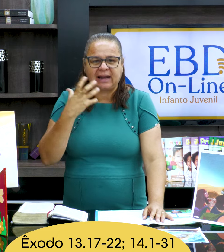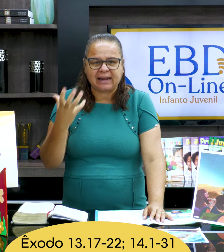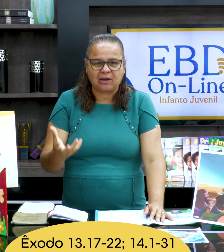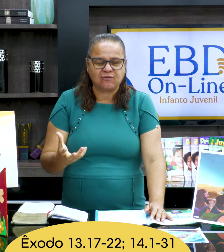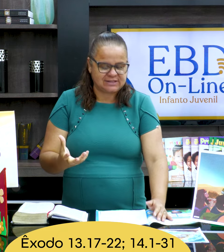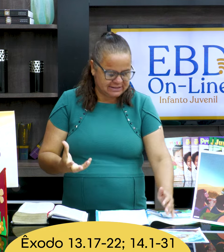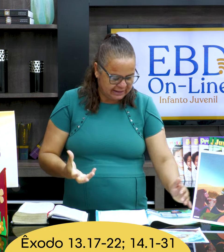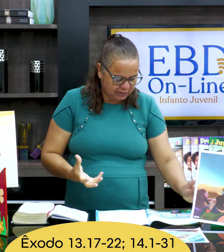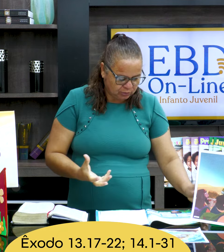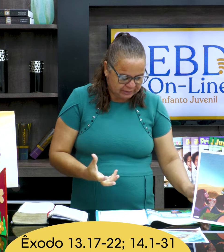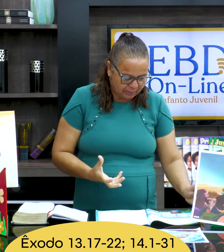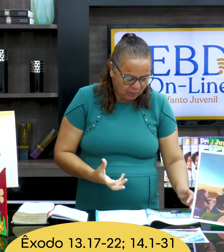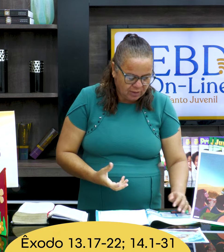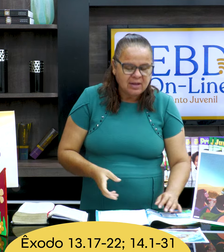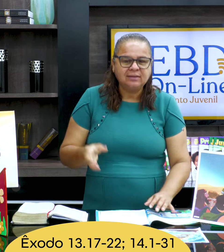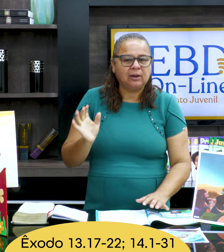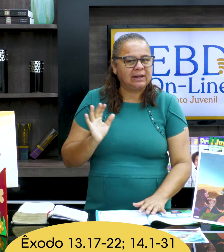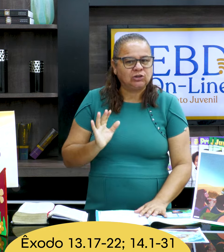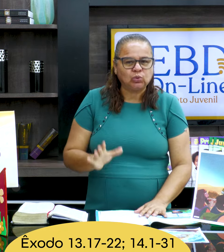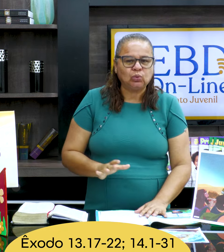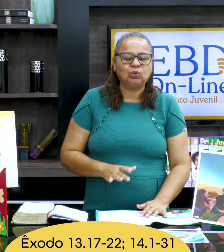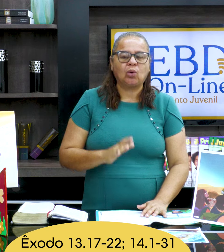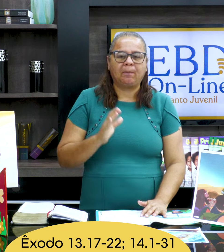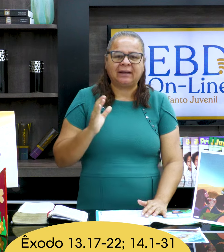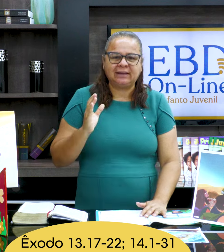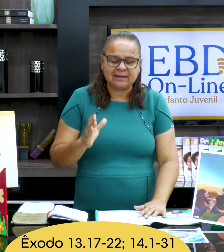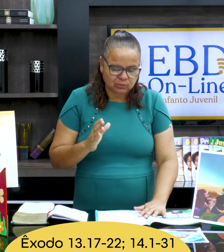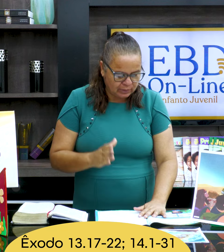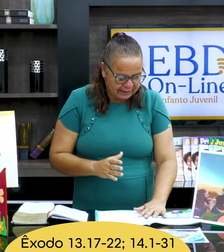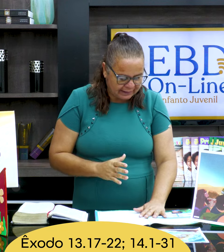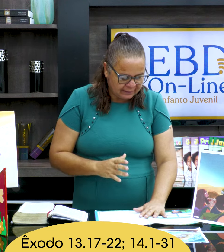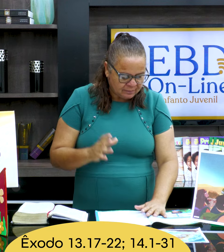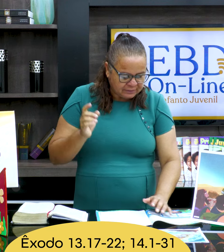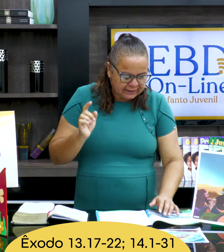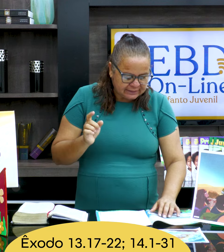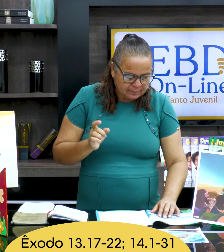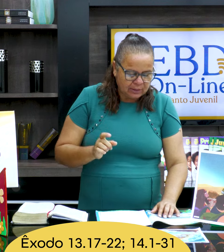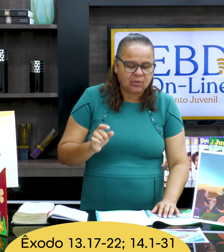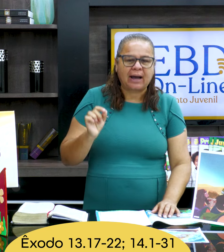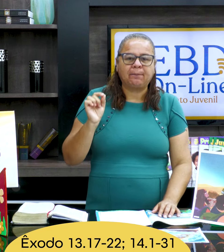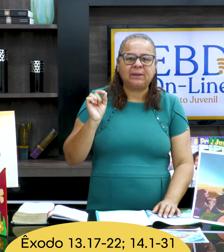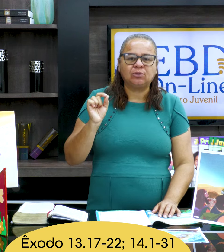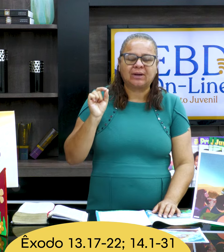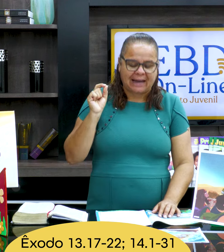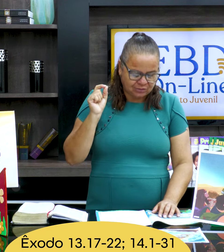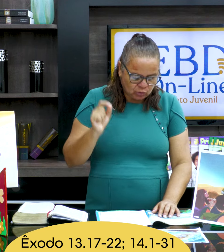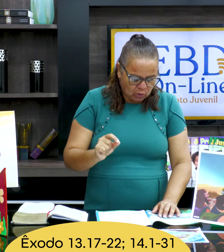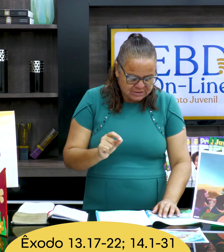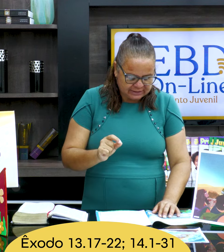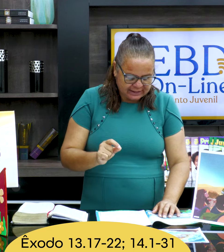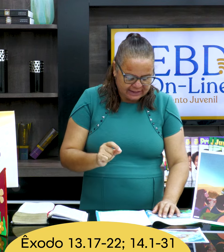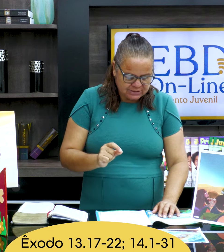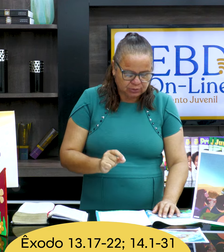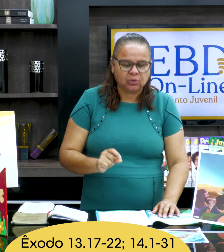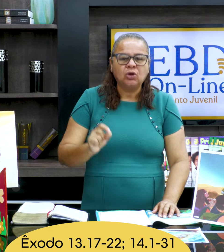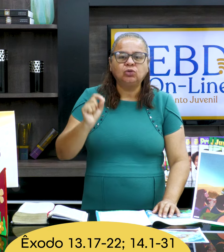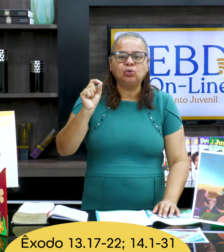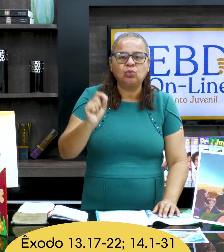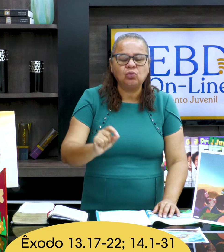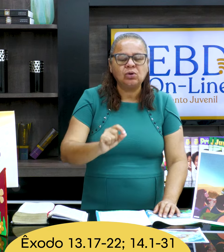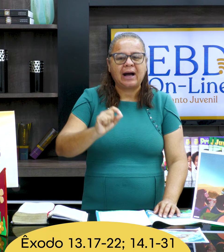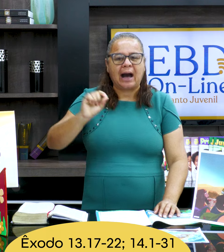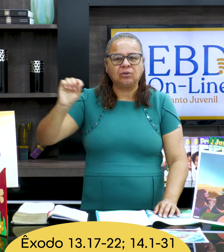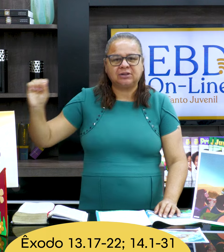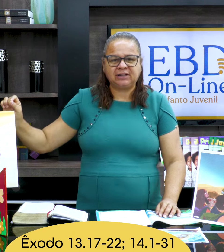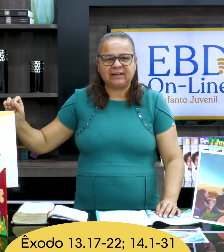eh ler o versículo tá bom não ler tudo compartilha com ele tem também o Capítulo 14 de Êxodo